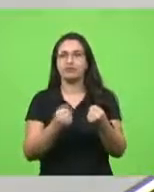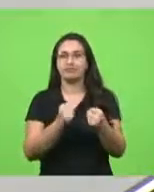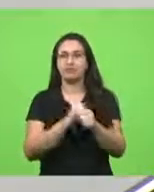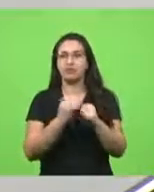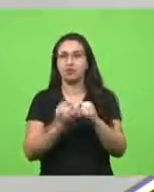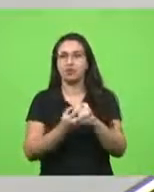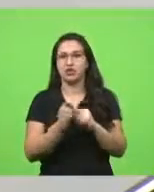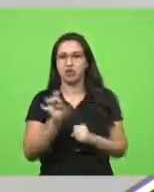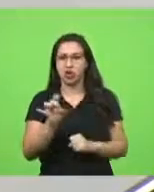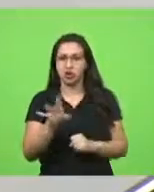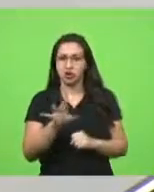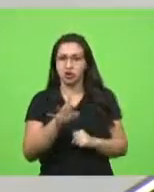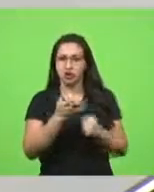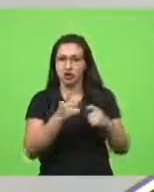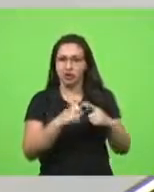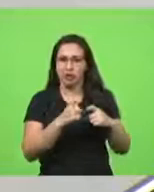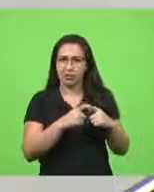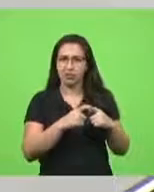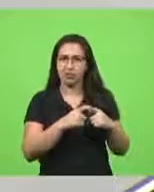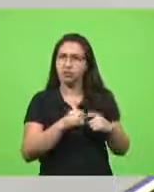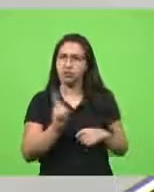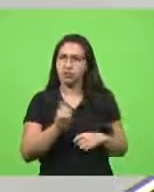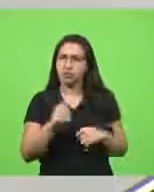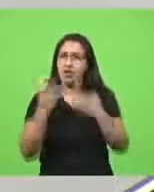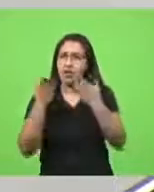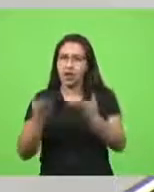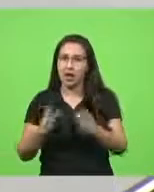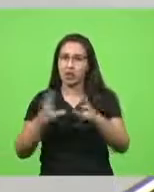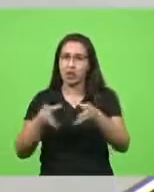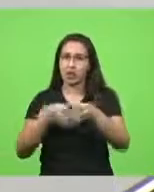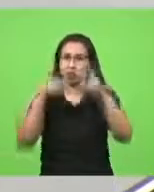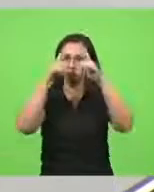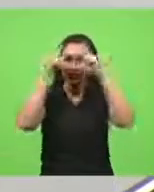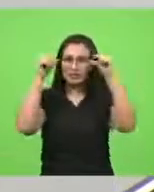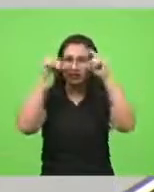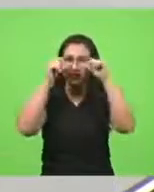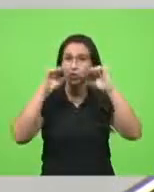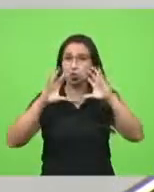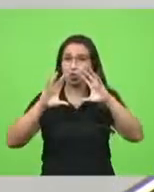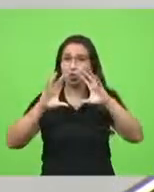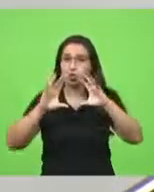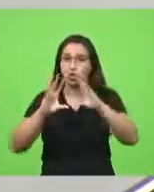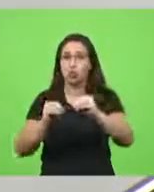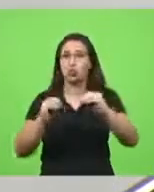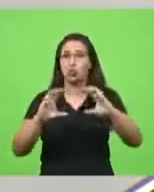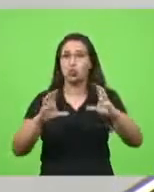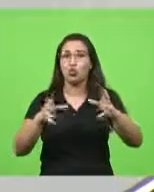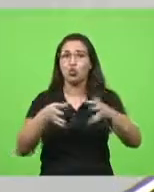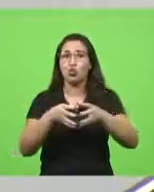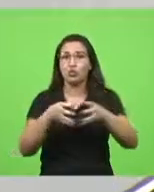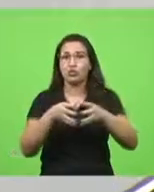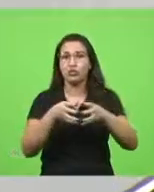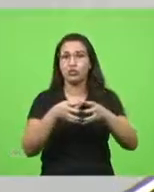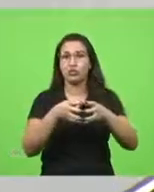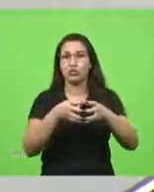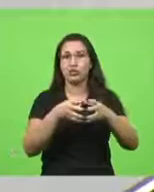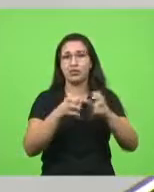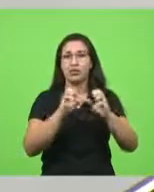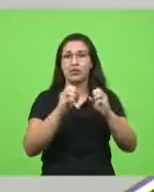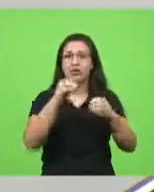os enfermeiros são fundamentais, toda aquela equipe que atende o hospital,